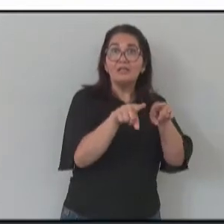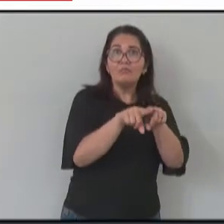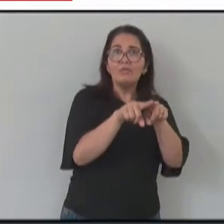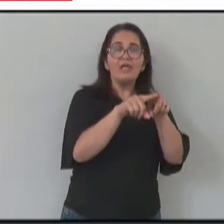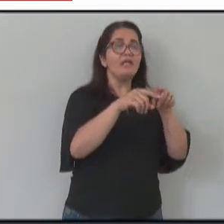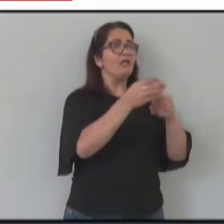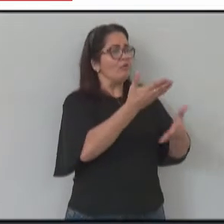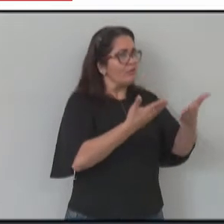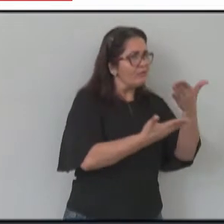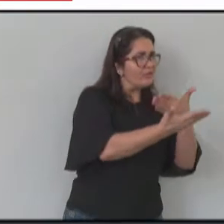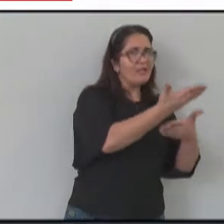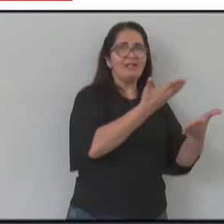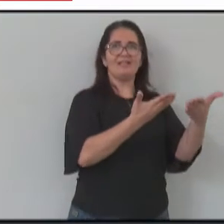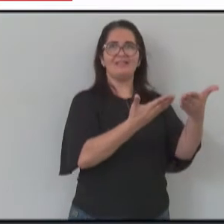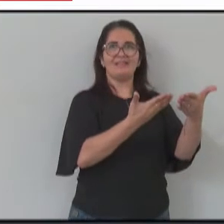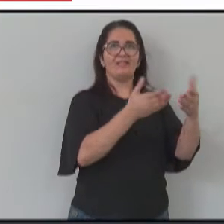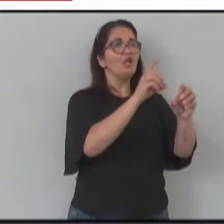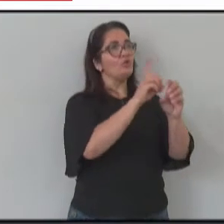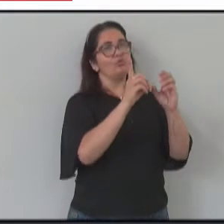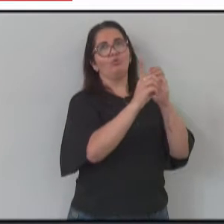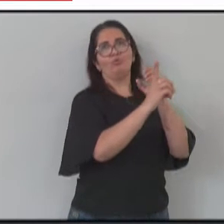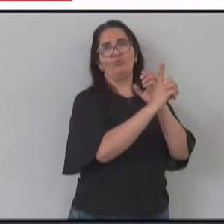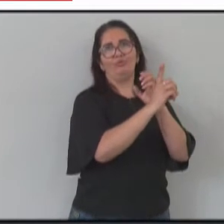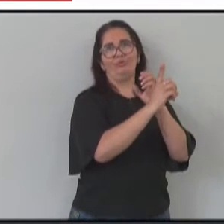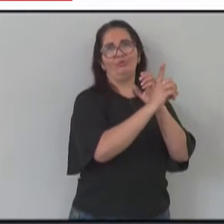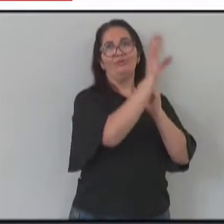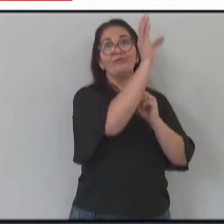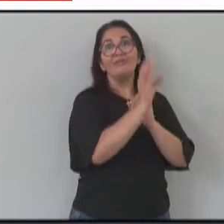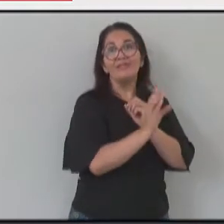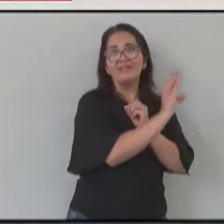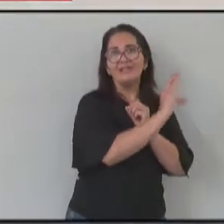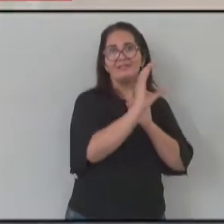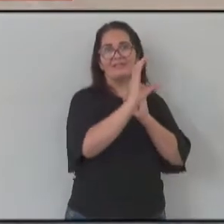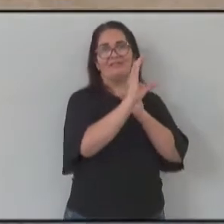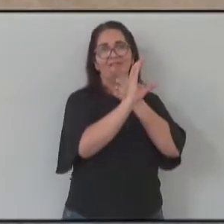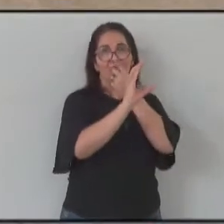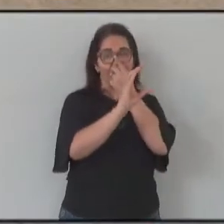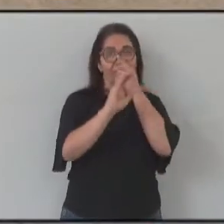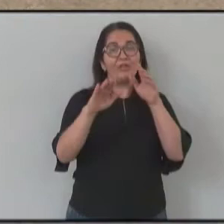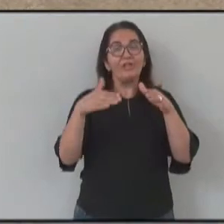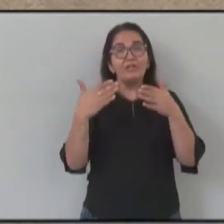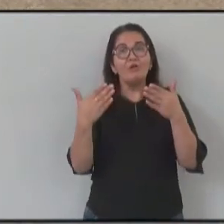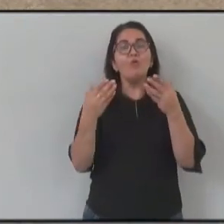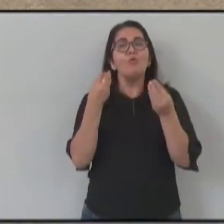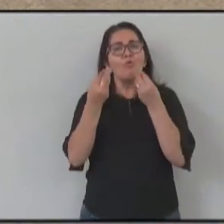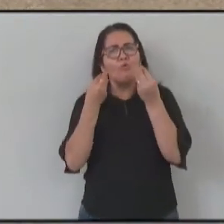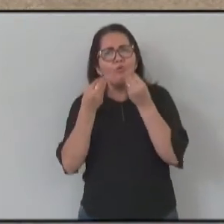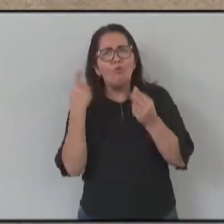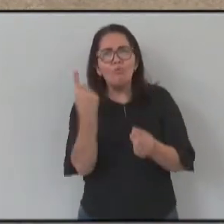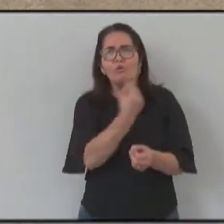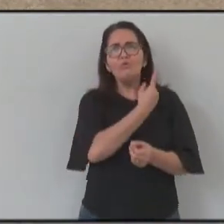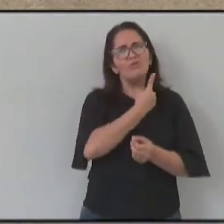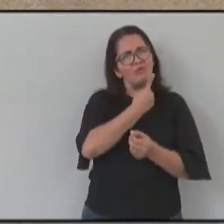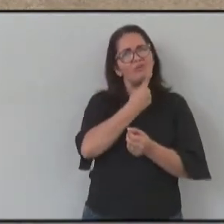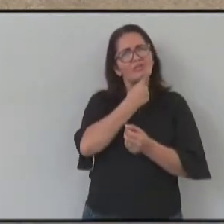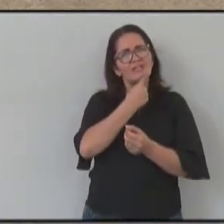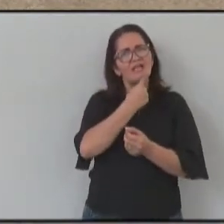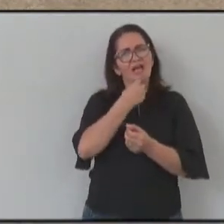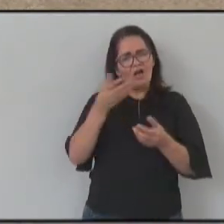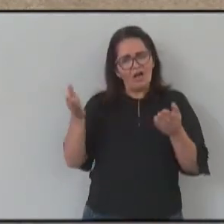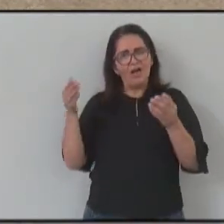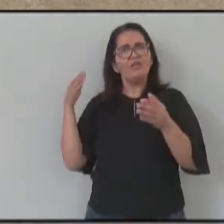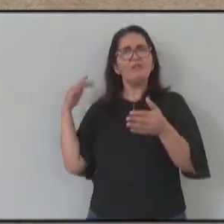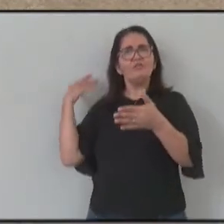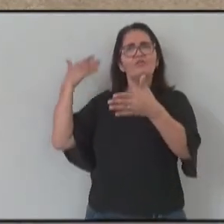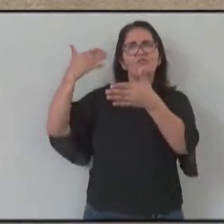culto. Por que hoje nós sabemos de toda essa história? Nós sabemos porque muitas cartas